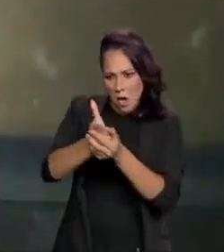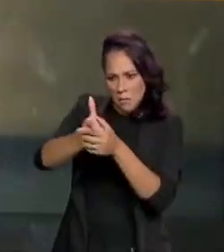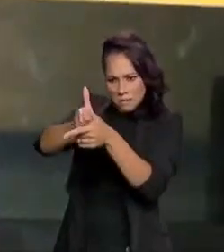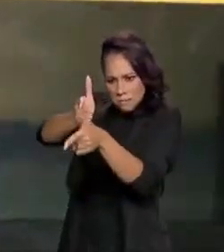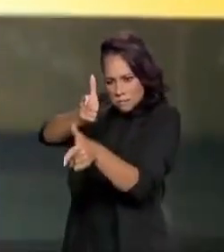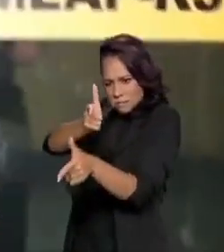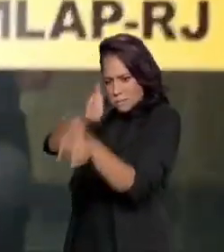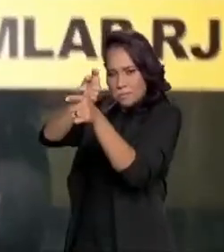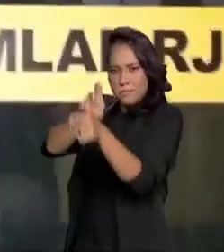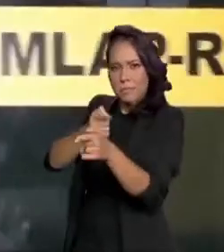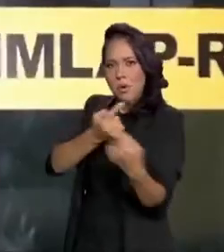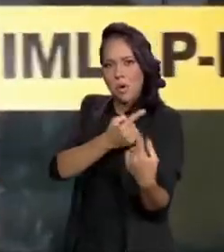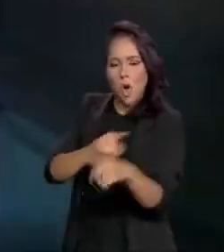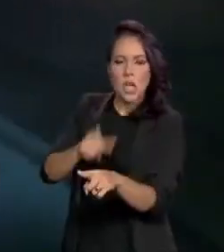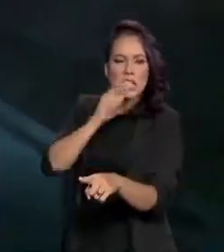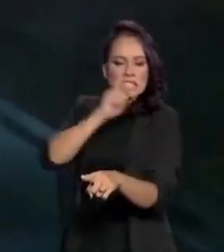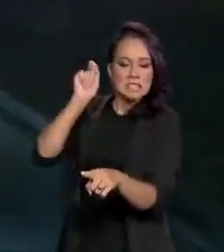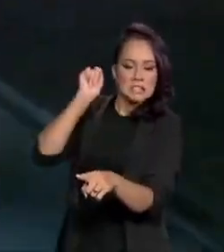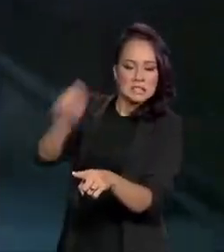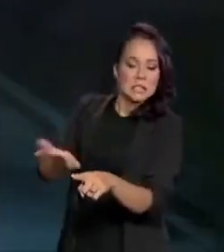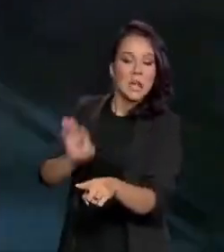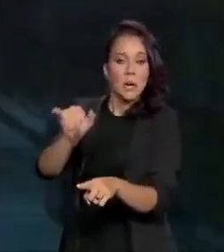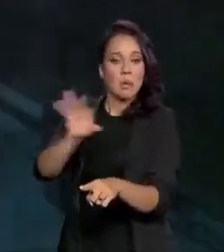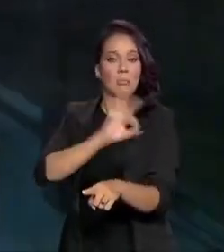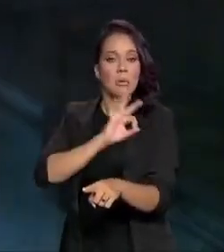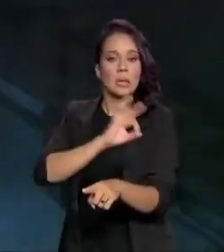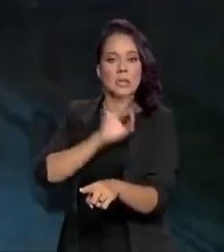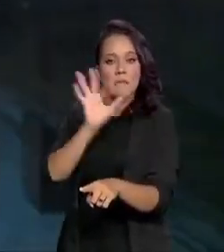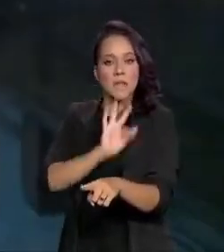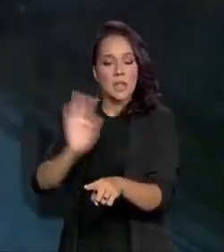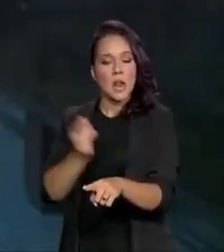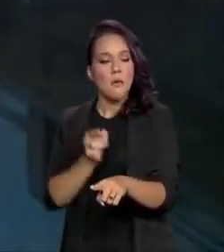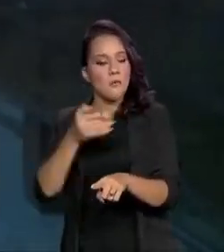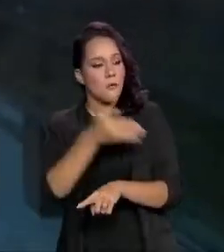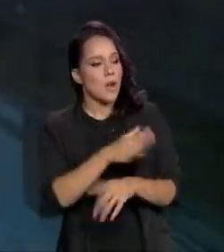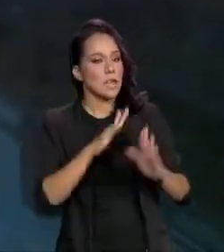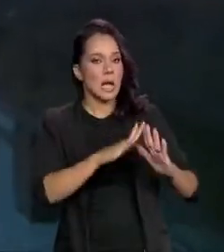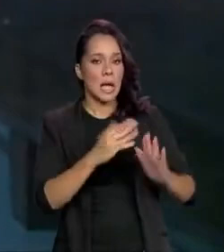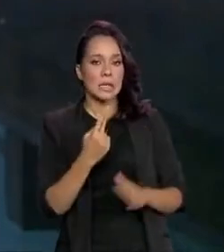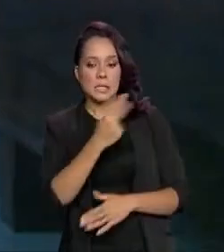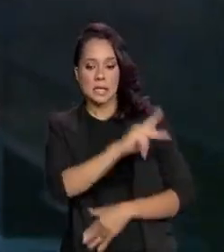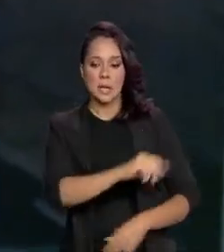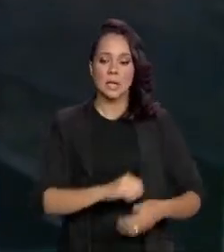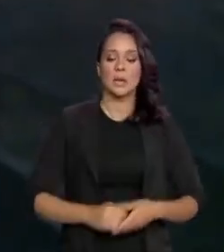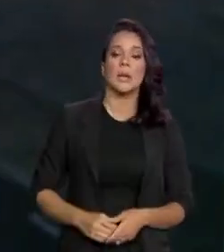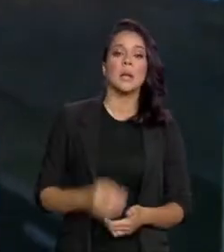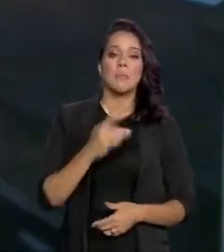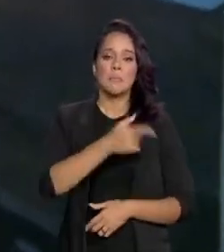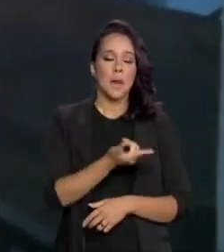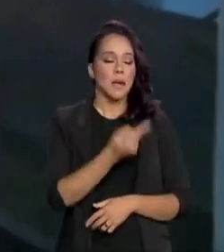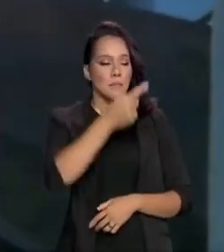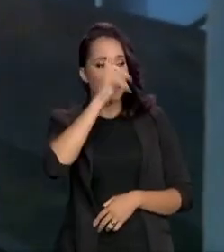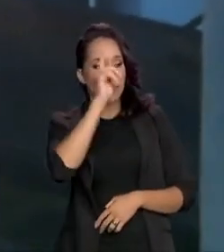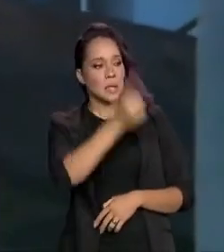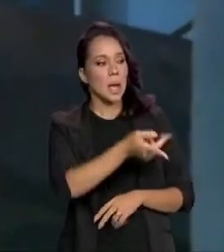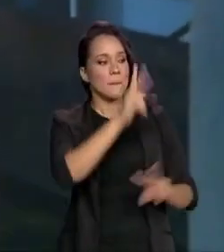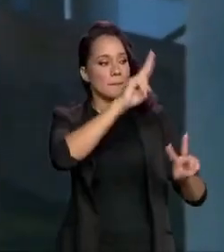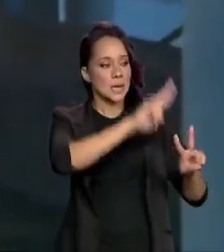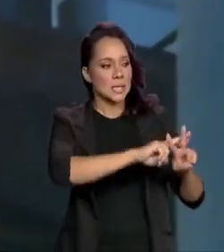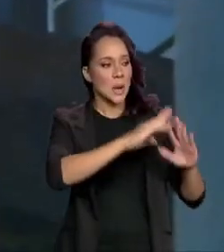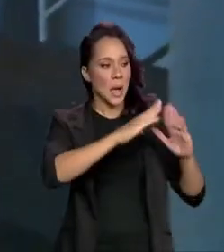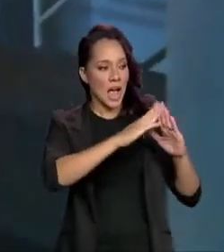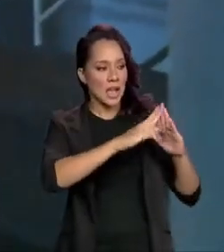e granadas quando policiais federais foram até a casa dele cumprir a conversão de uma ordem de